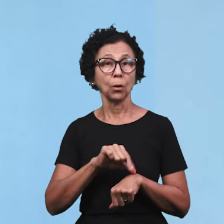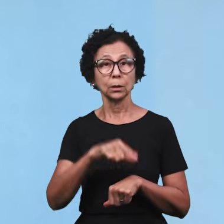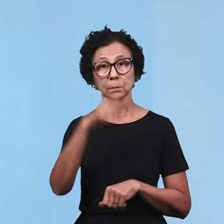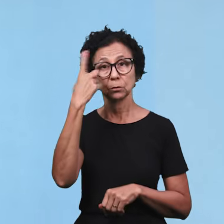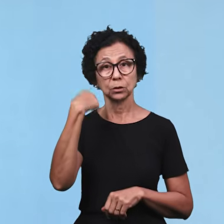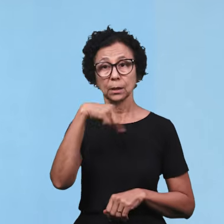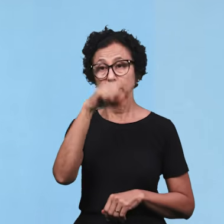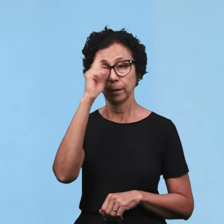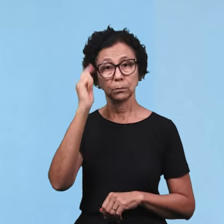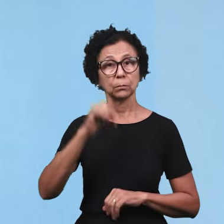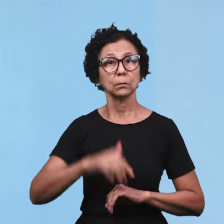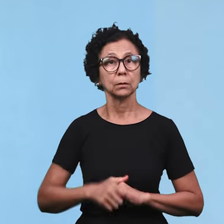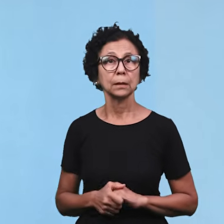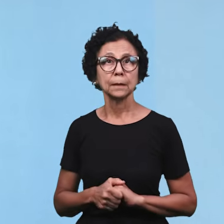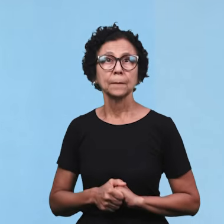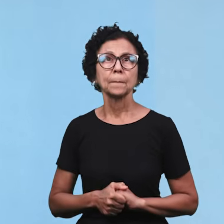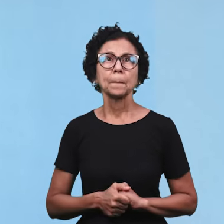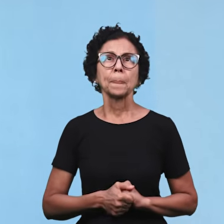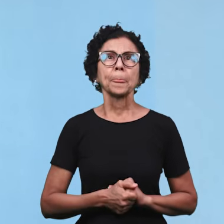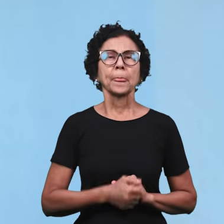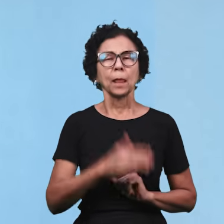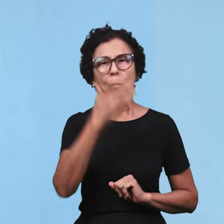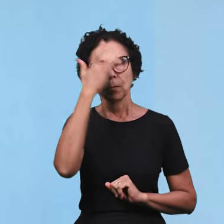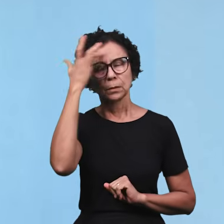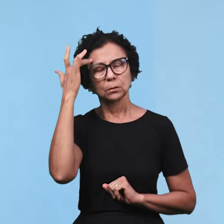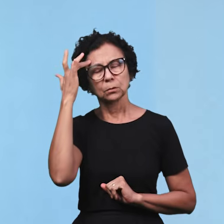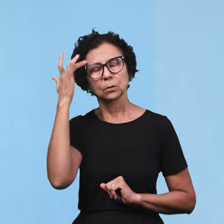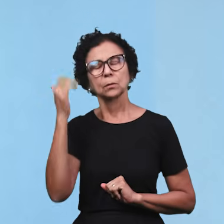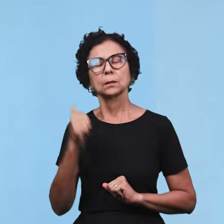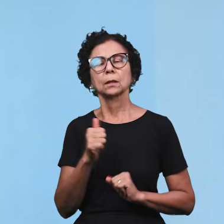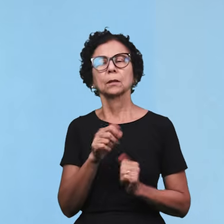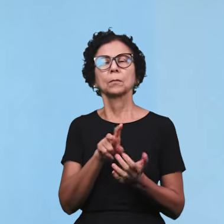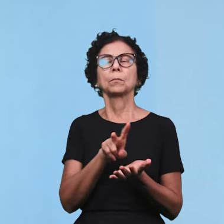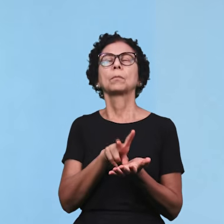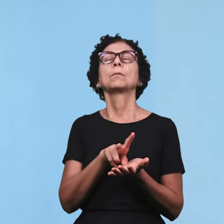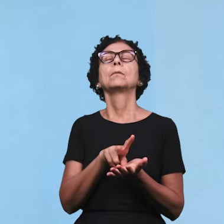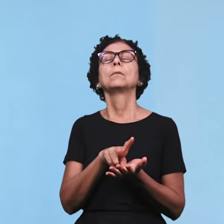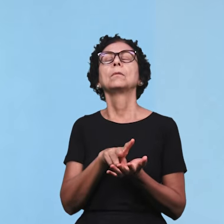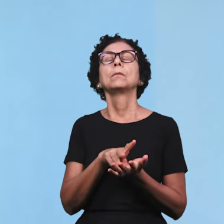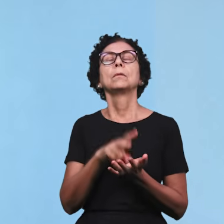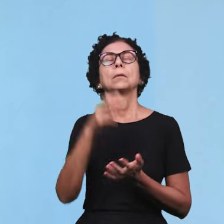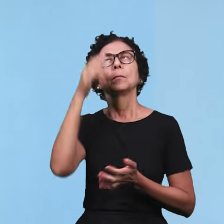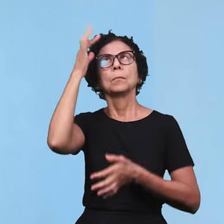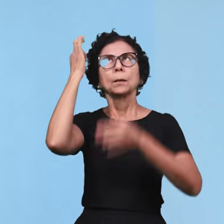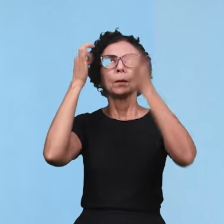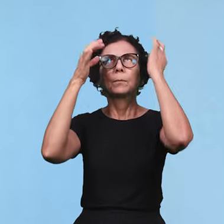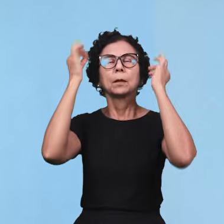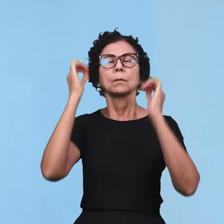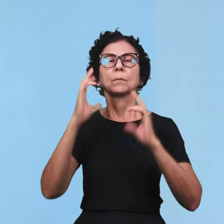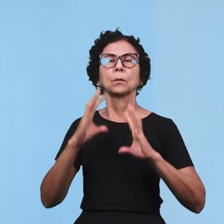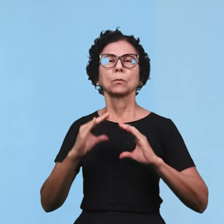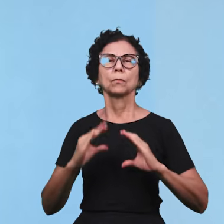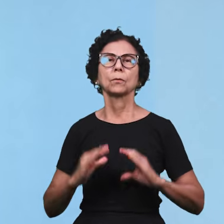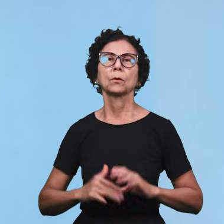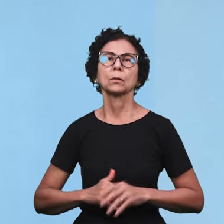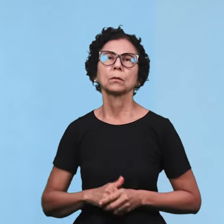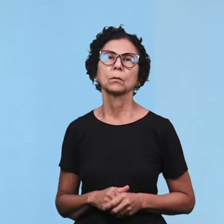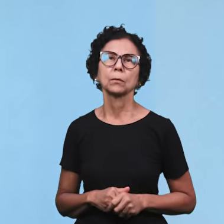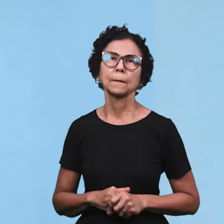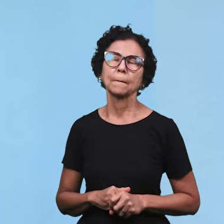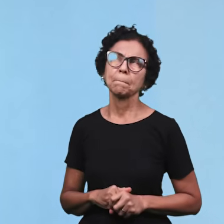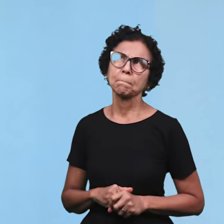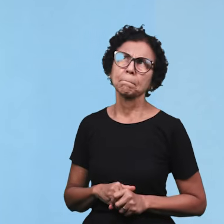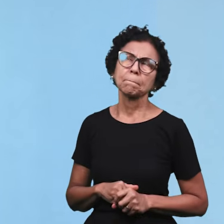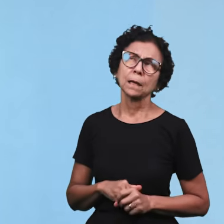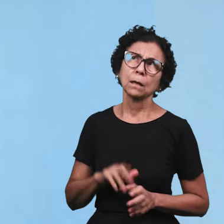do anestesista, ele faz a medicação ali para o paciente fica bem confortável. Quanto mais medicação, na verdade, não